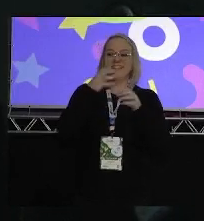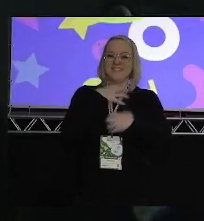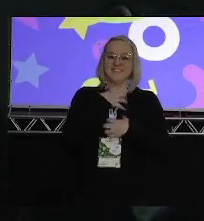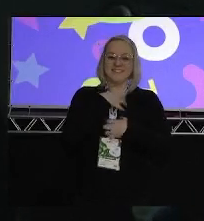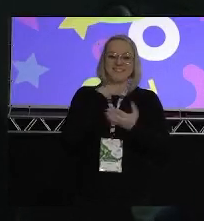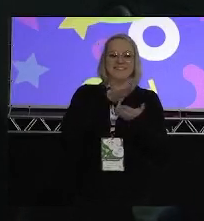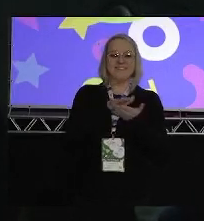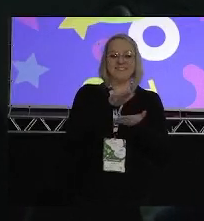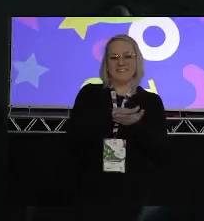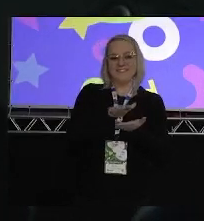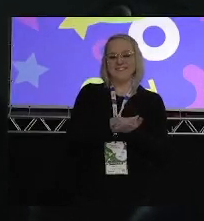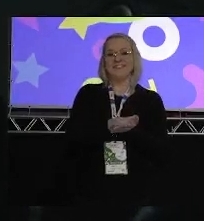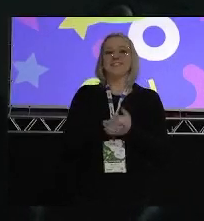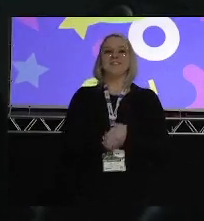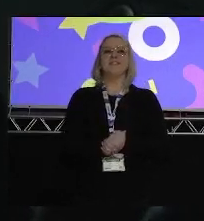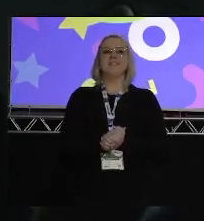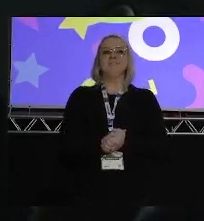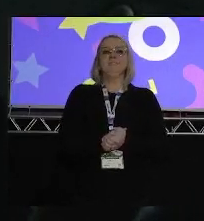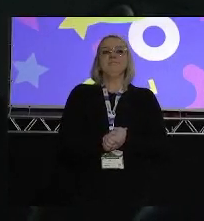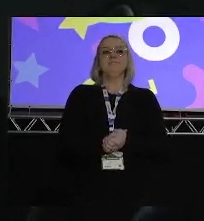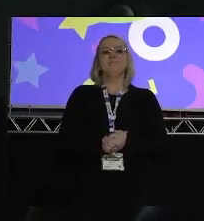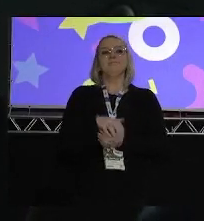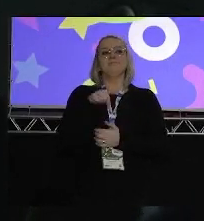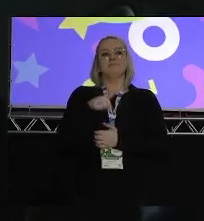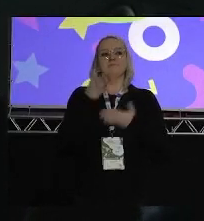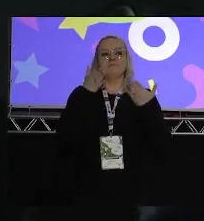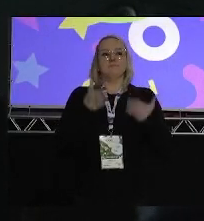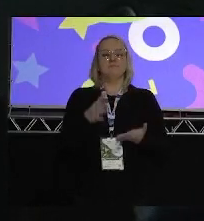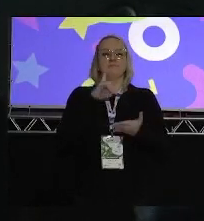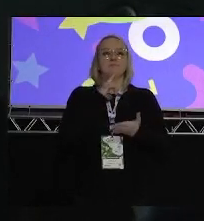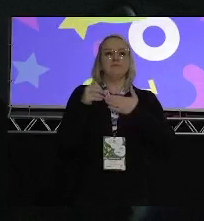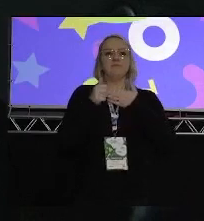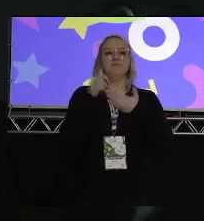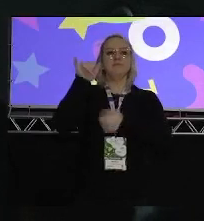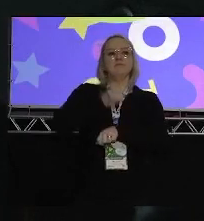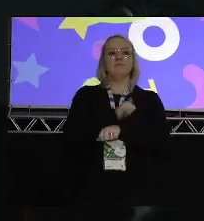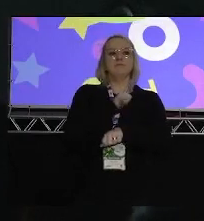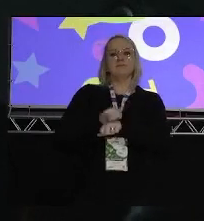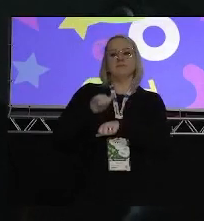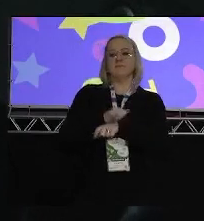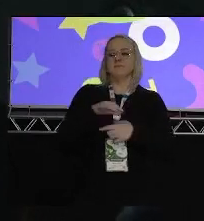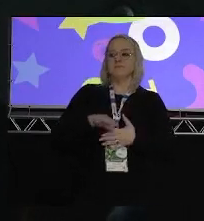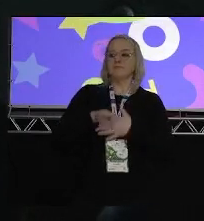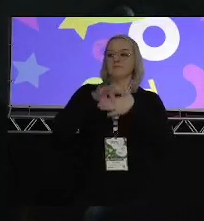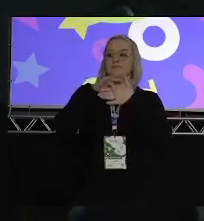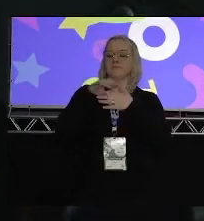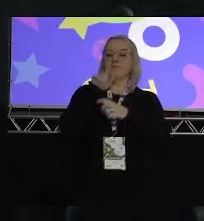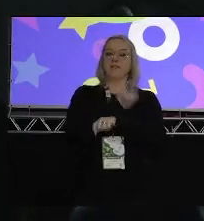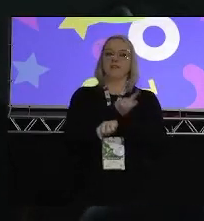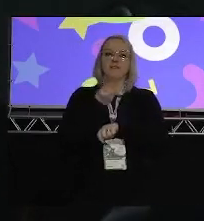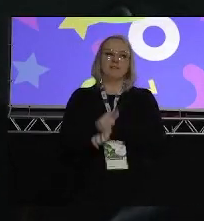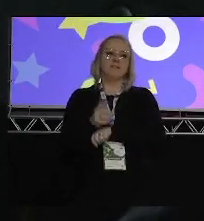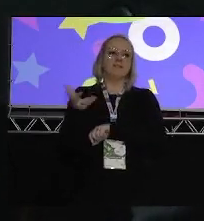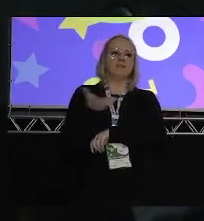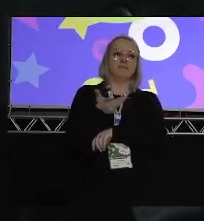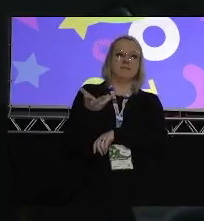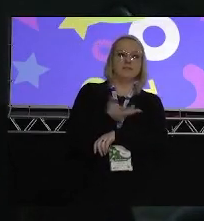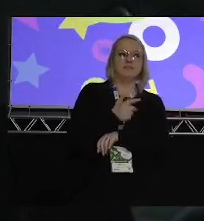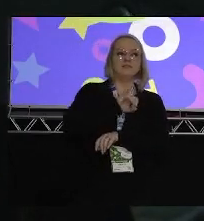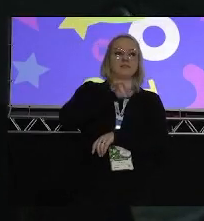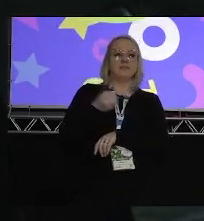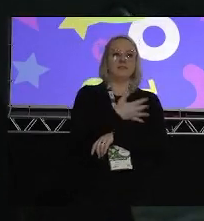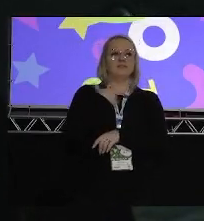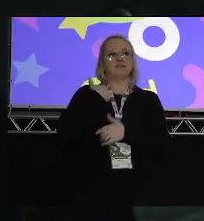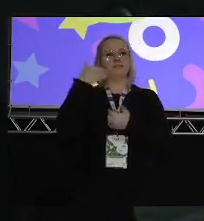assim sucessivamente. Estou dedicado hoje muito à questão estratégica, né, liderança, gestão, agilidade, inovação, é isso que eu